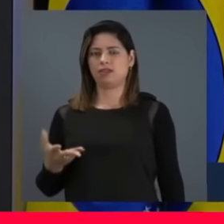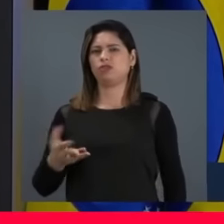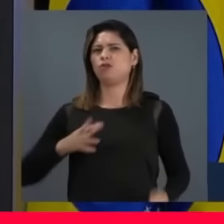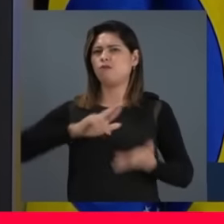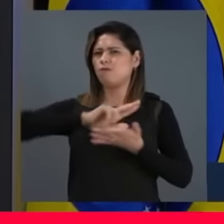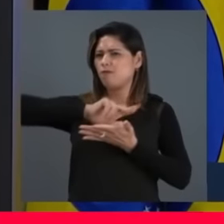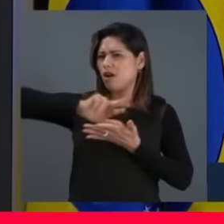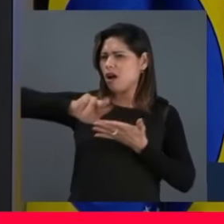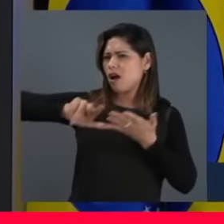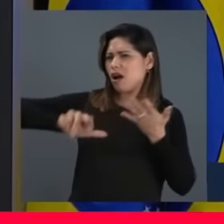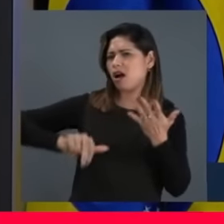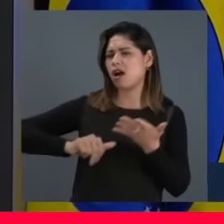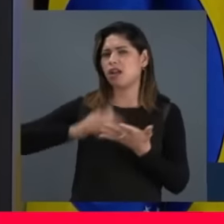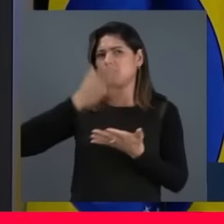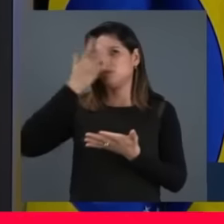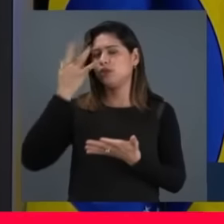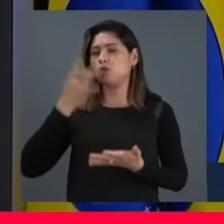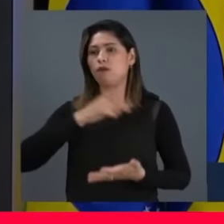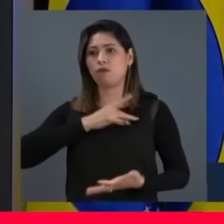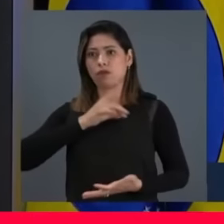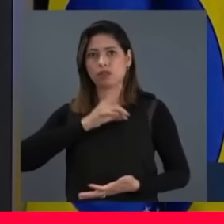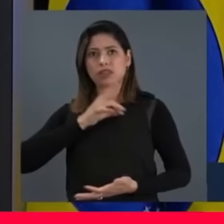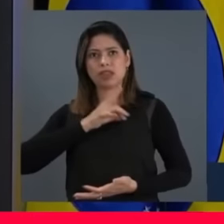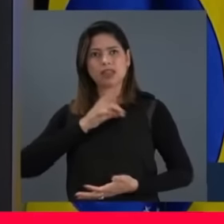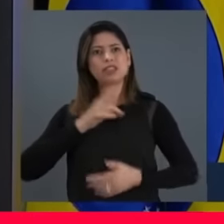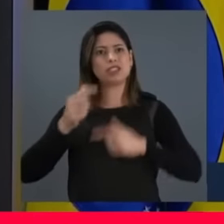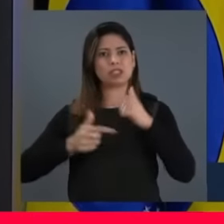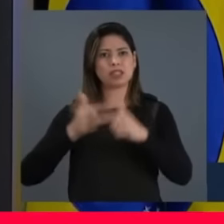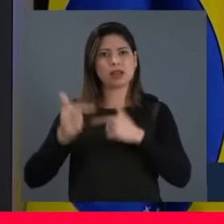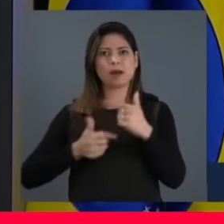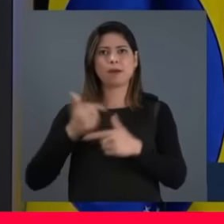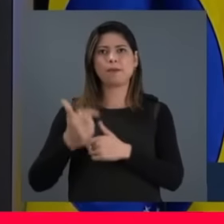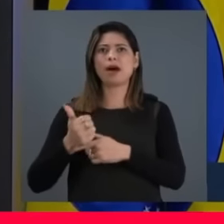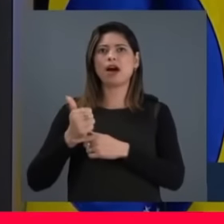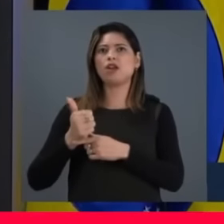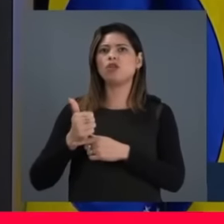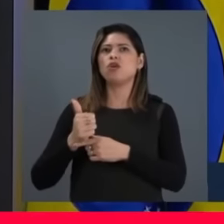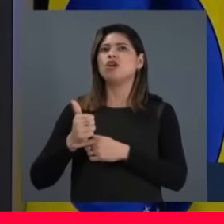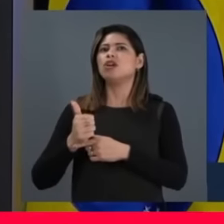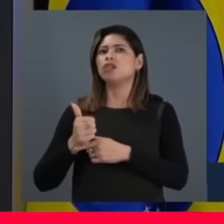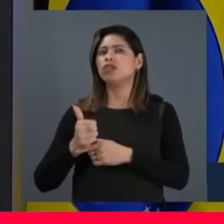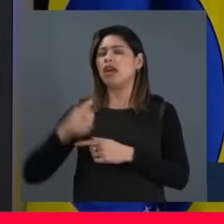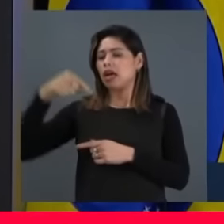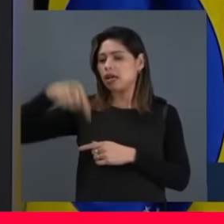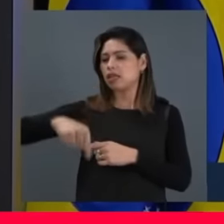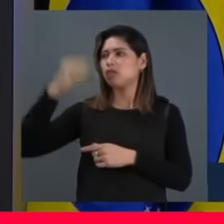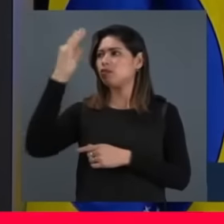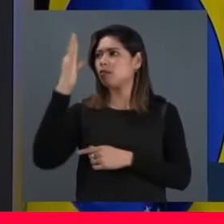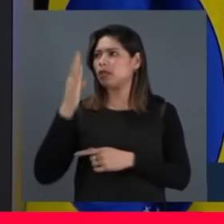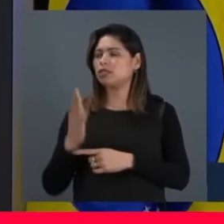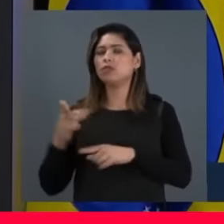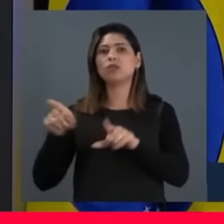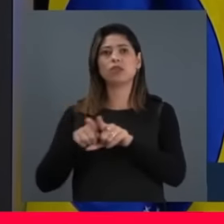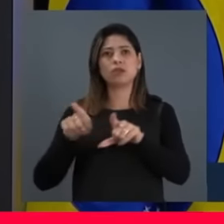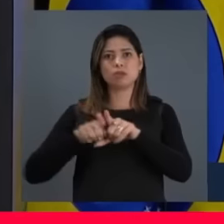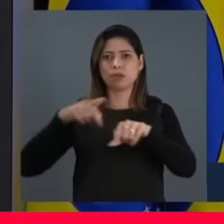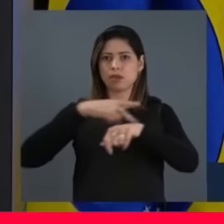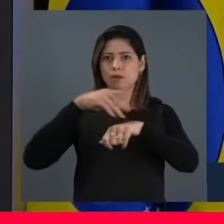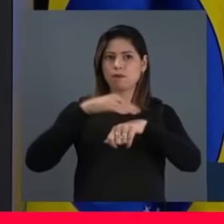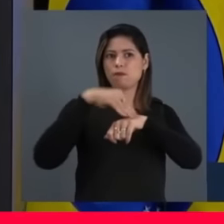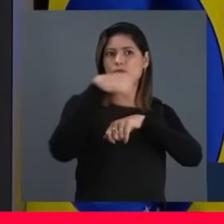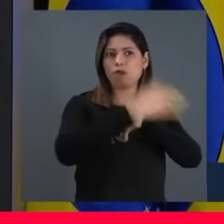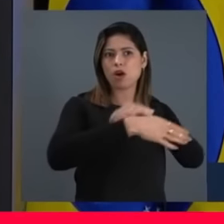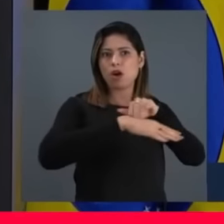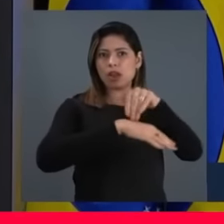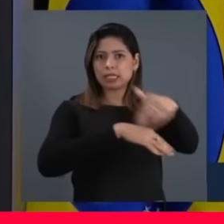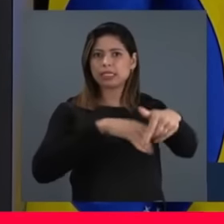de voluntários dos quatro cantos do Brasil e de fora do Brasil que lá estão médicos